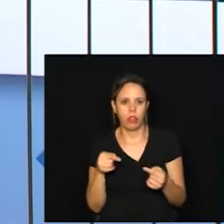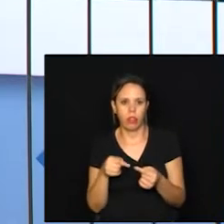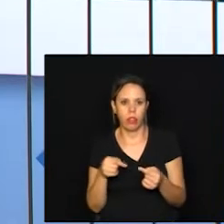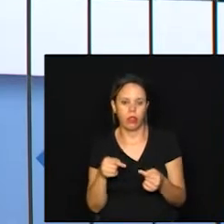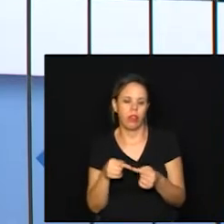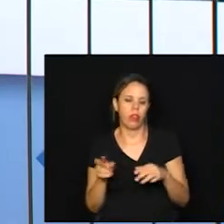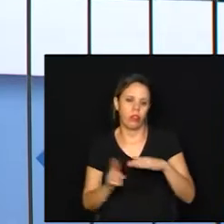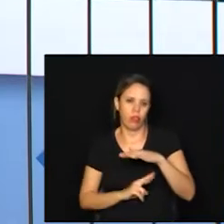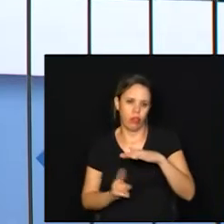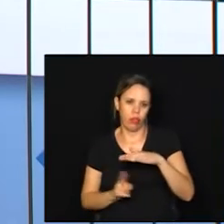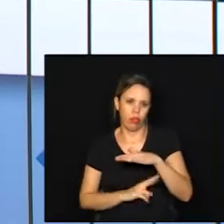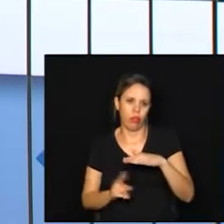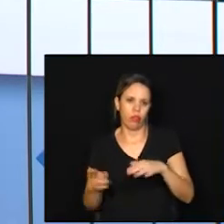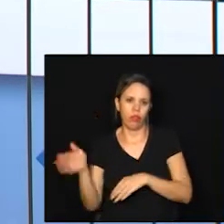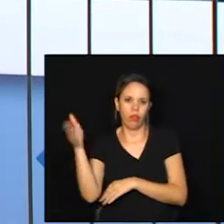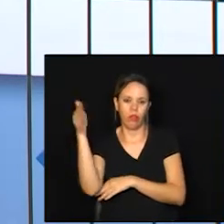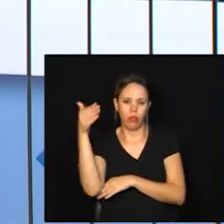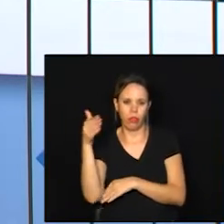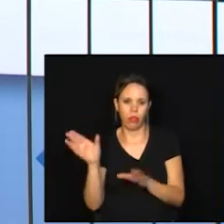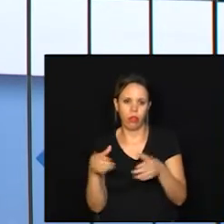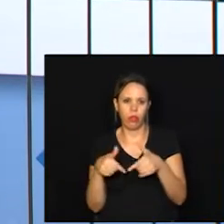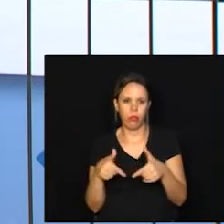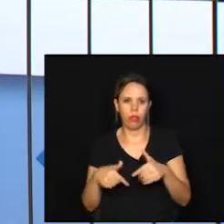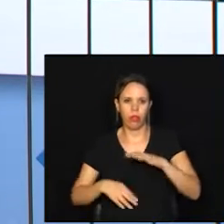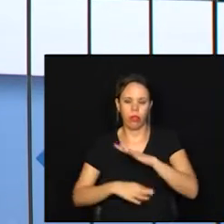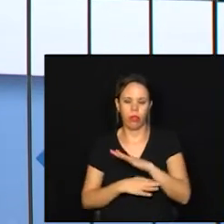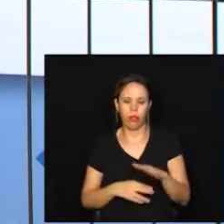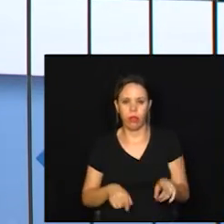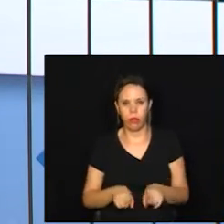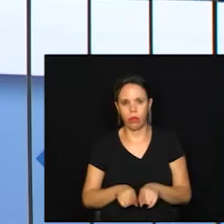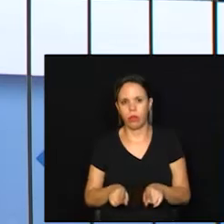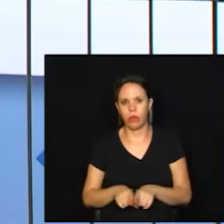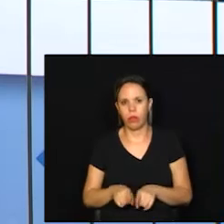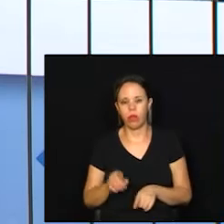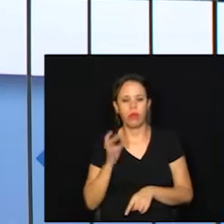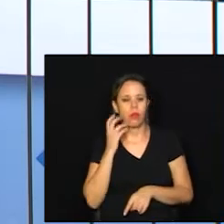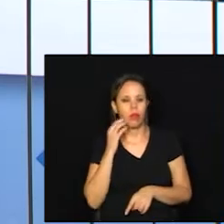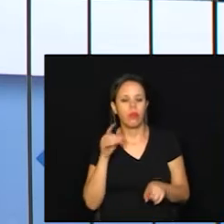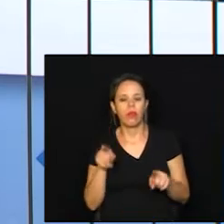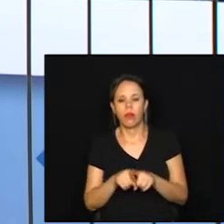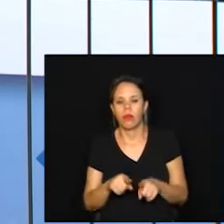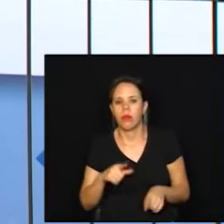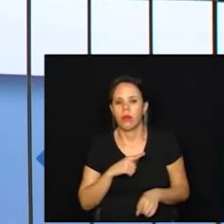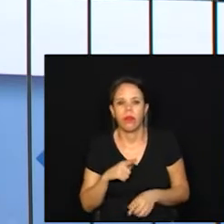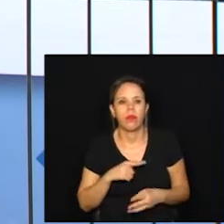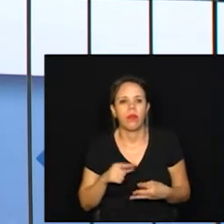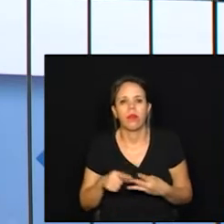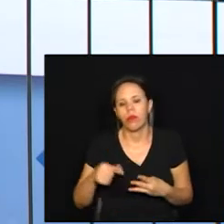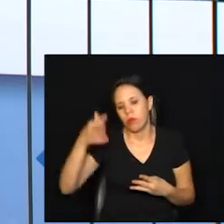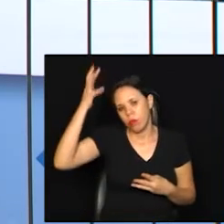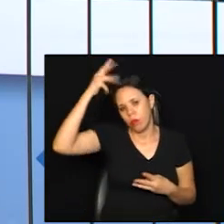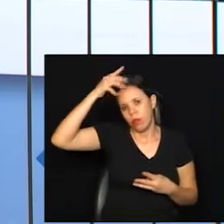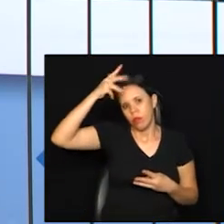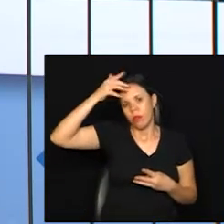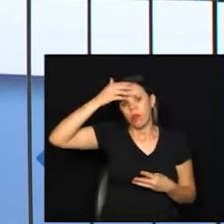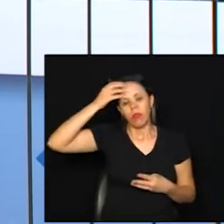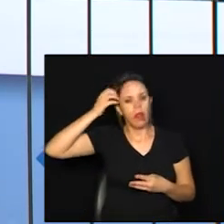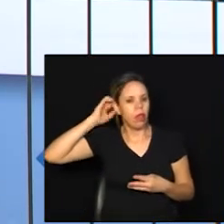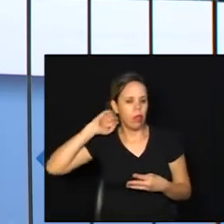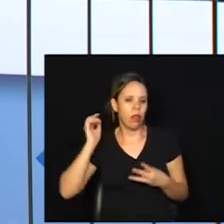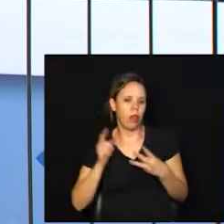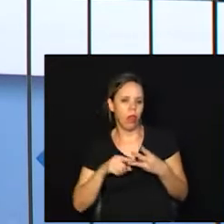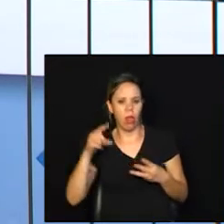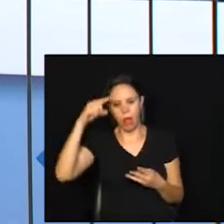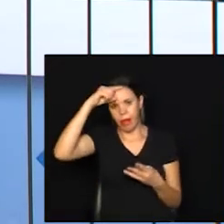E agora, essa comissão de representação da Câmara, que além de Igor Diego, terá também Rodrigo da Farmadic,